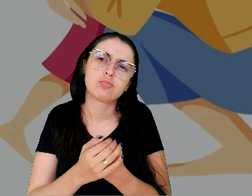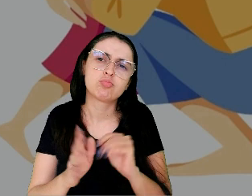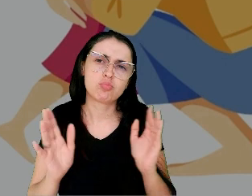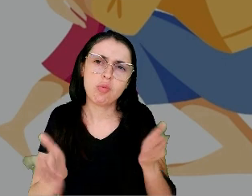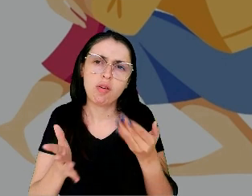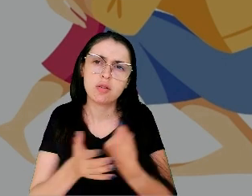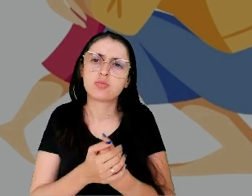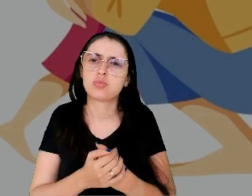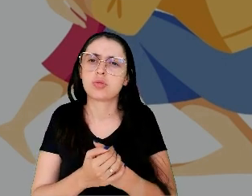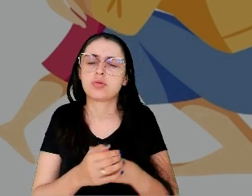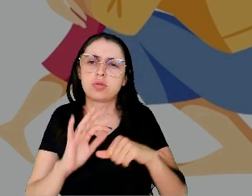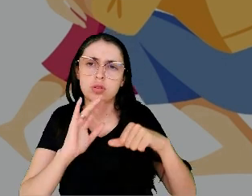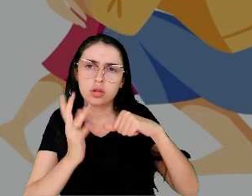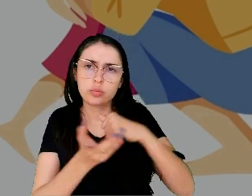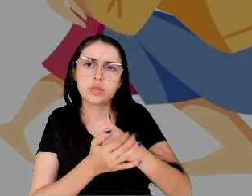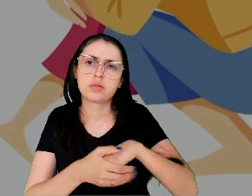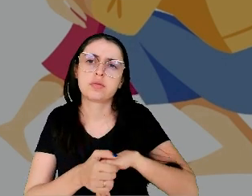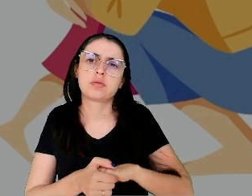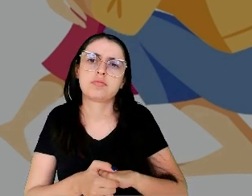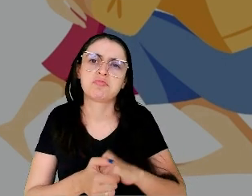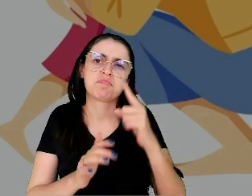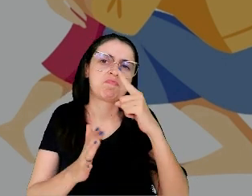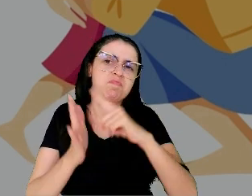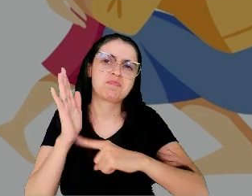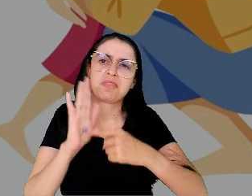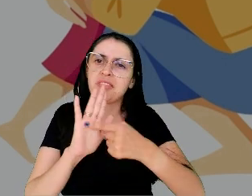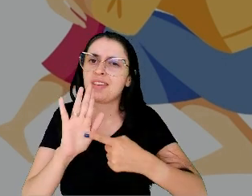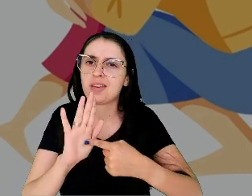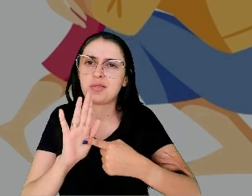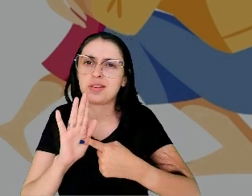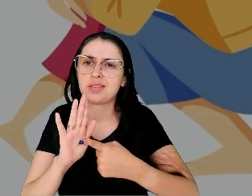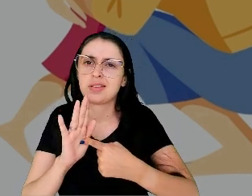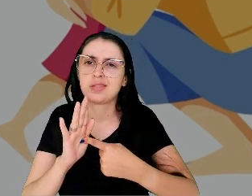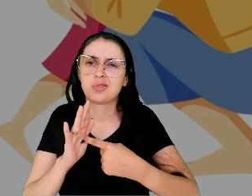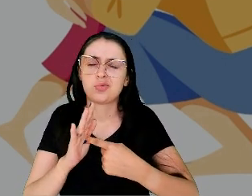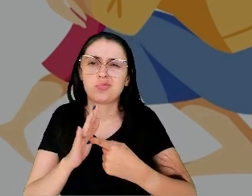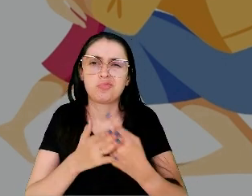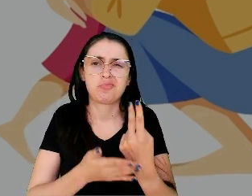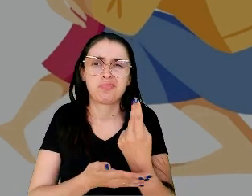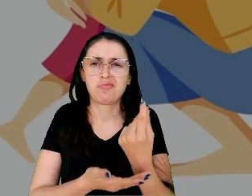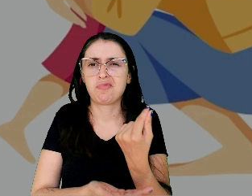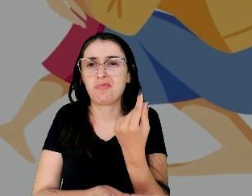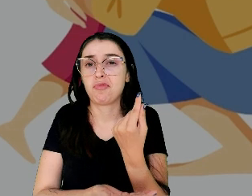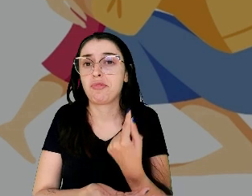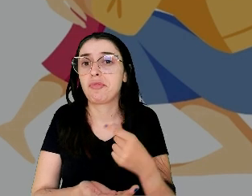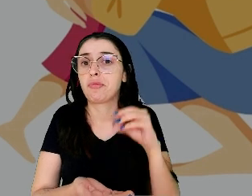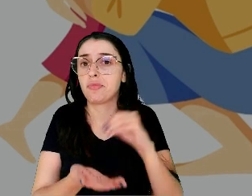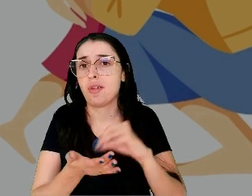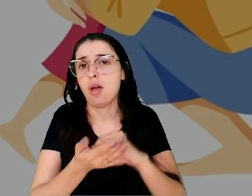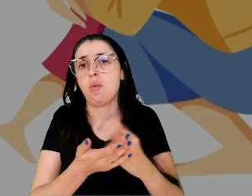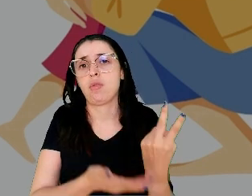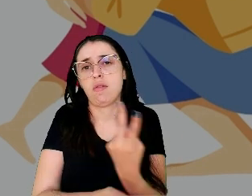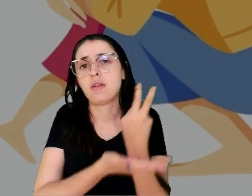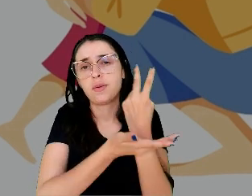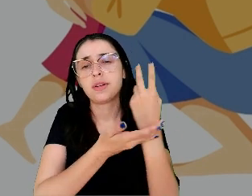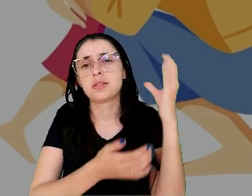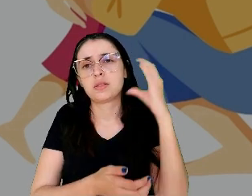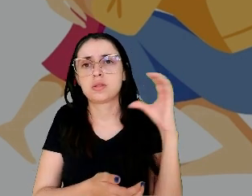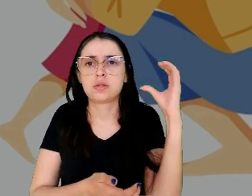momento, desse contexto de negacionismos, de desvalorização da ciência, de